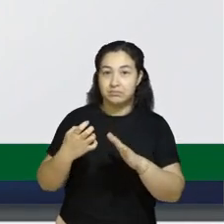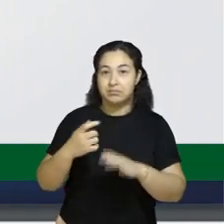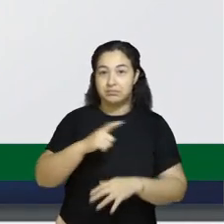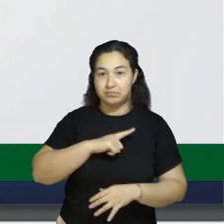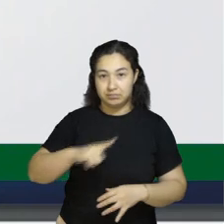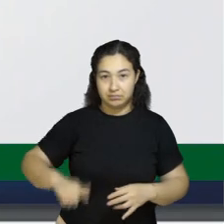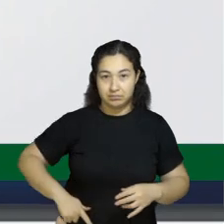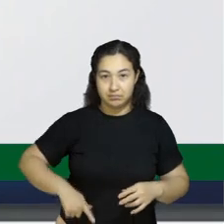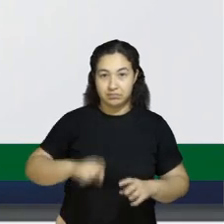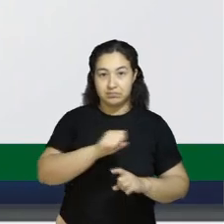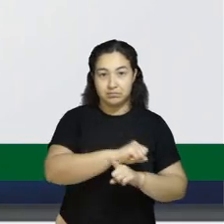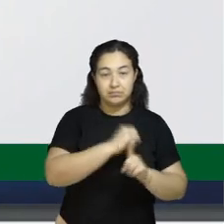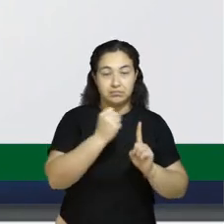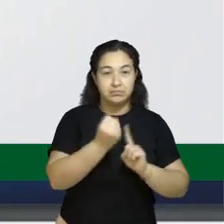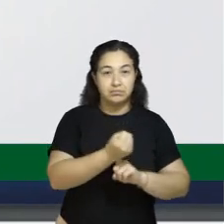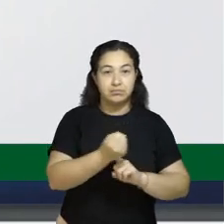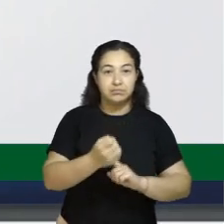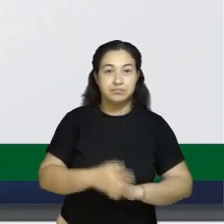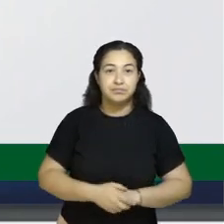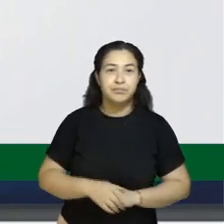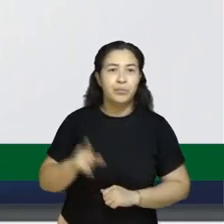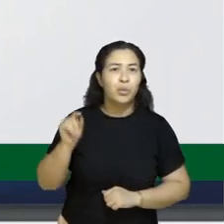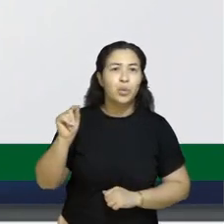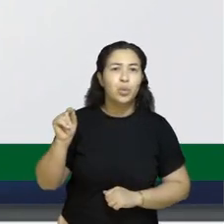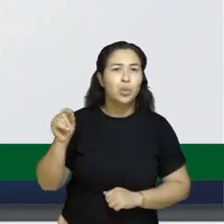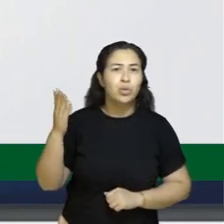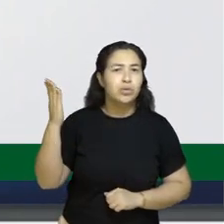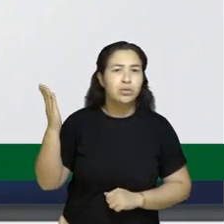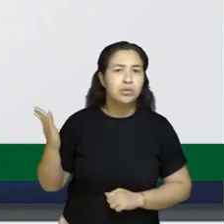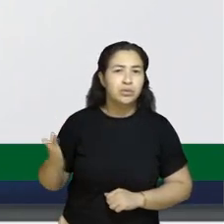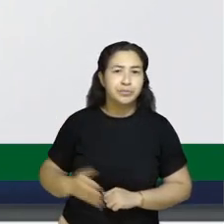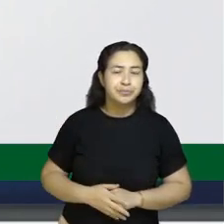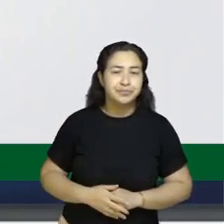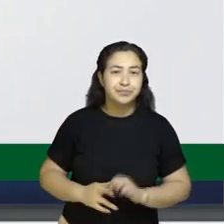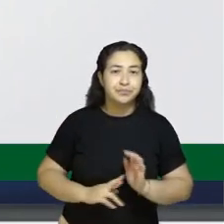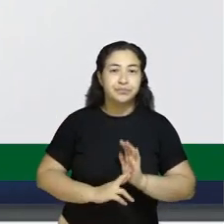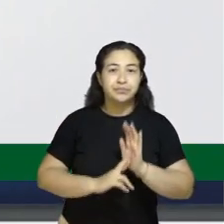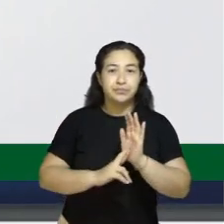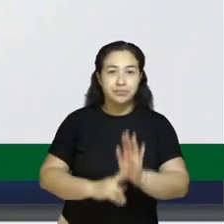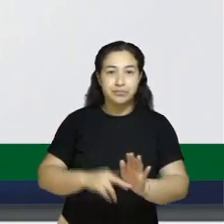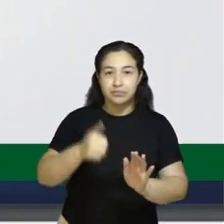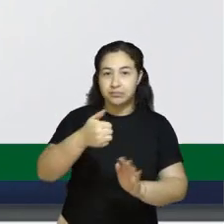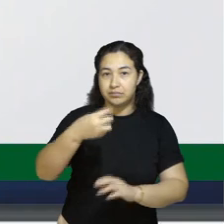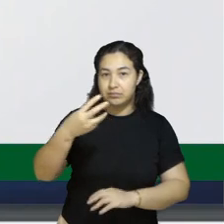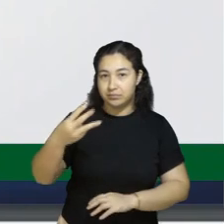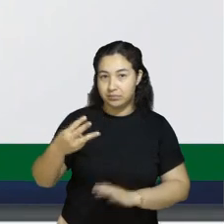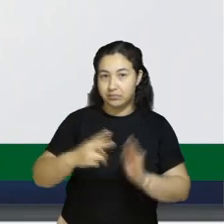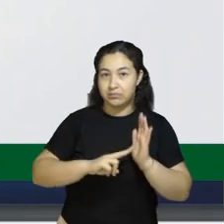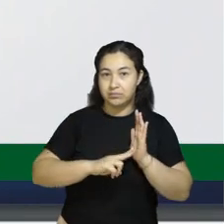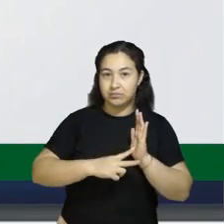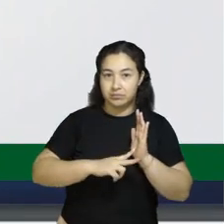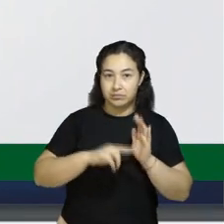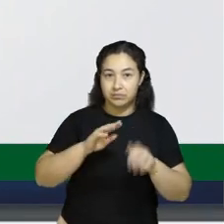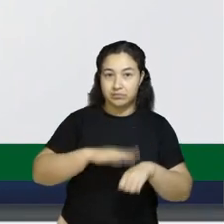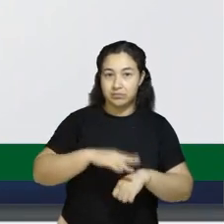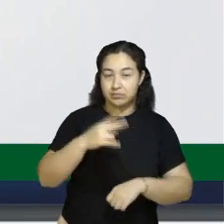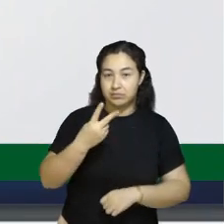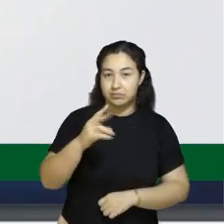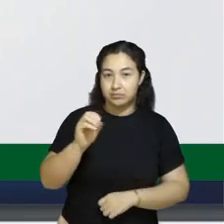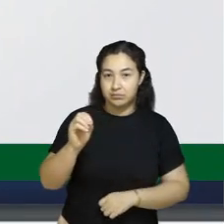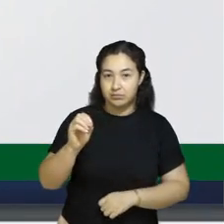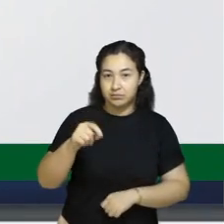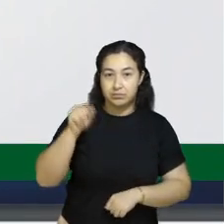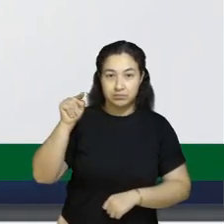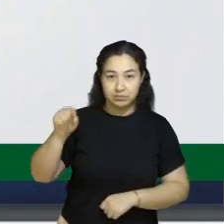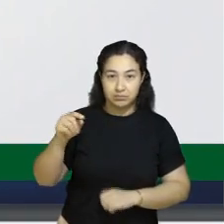Quem que é o setor de transporte de cargas em Santa Catarina? Nós representamos 13 sindicatos, mais de 20 mil empresas de transporte